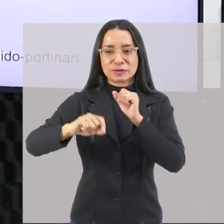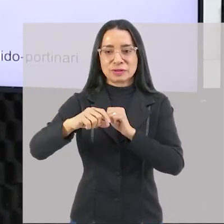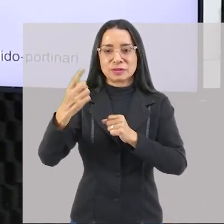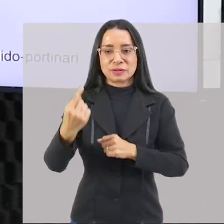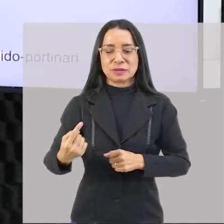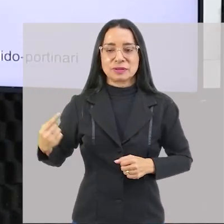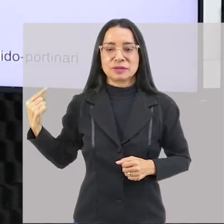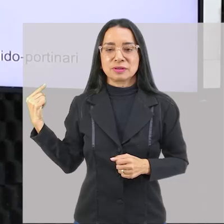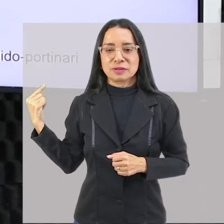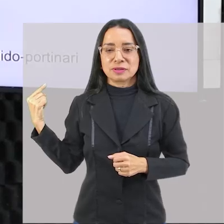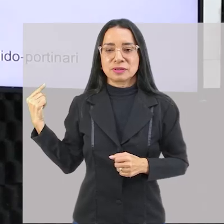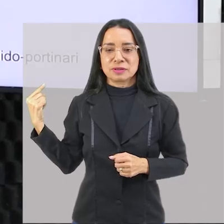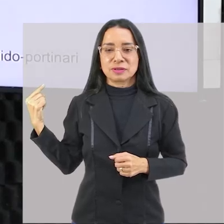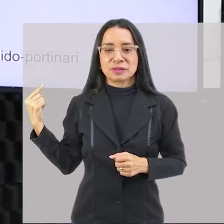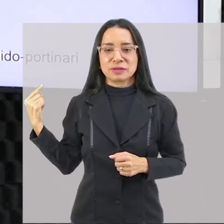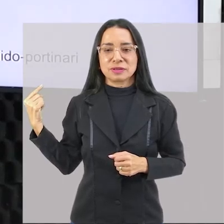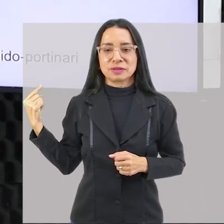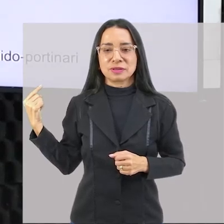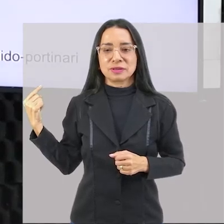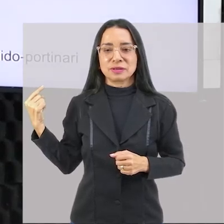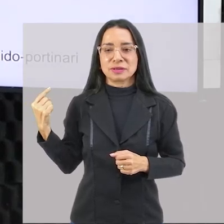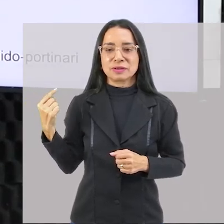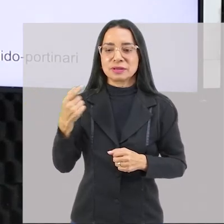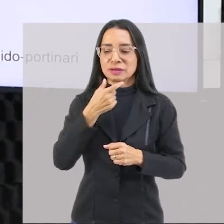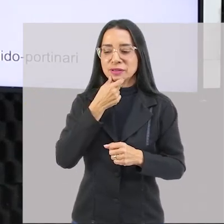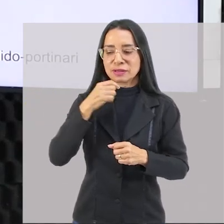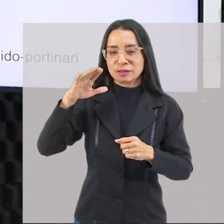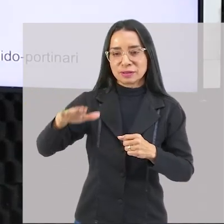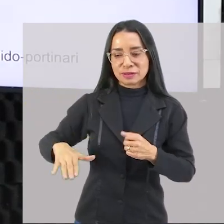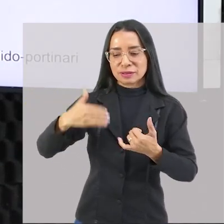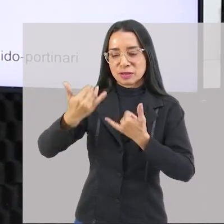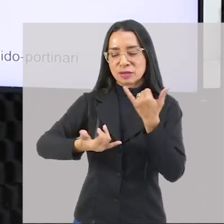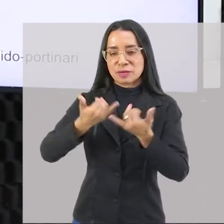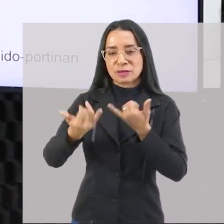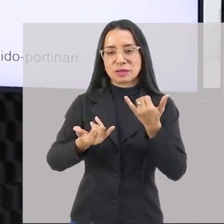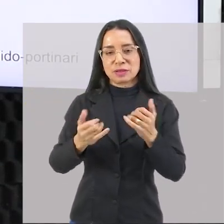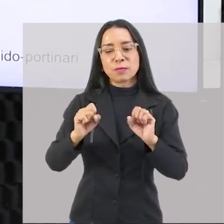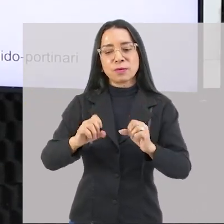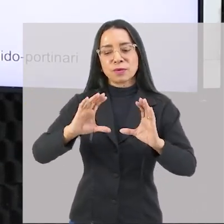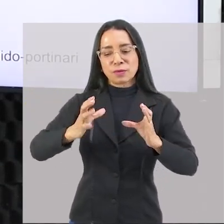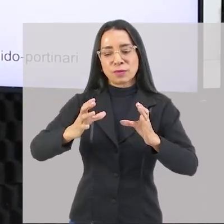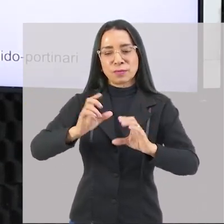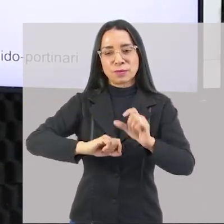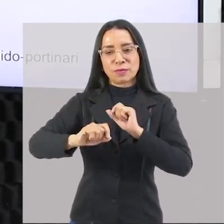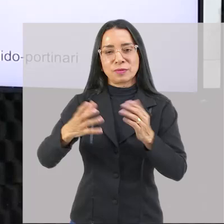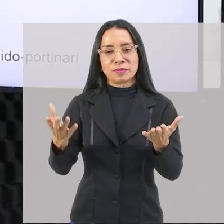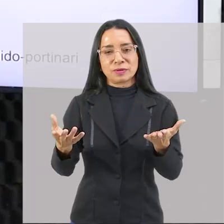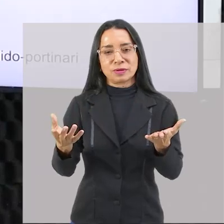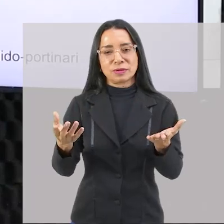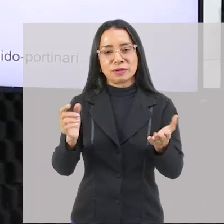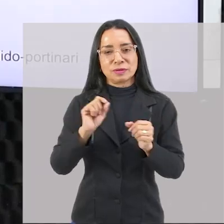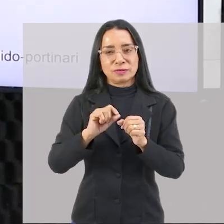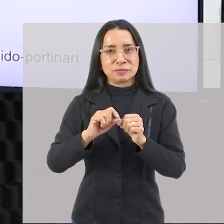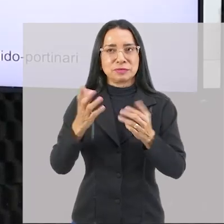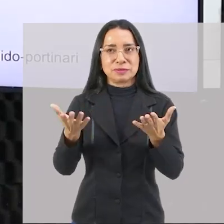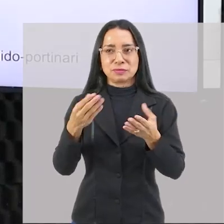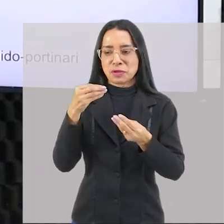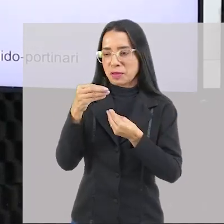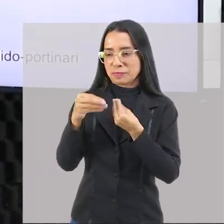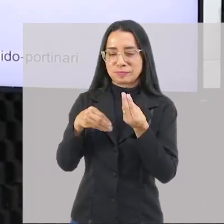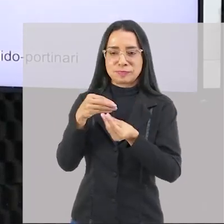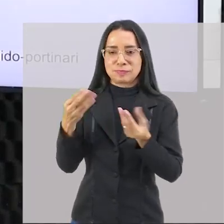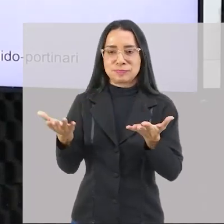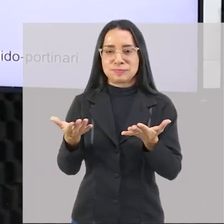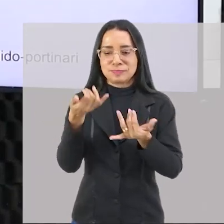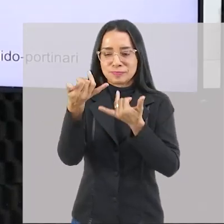beleza? Meninos brincando, né? Pode ser de bola. Bota menino, tu vai ver menino fazendo o diabo, como a gente diz aqui em São